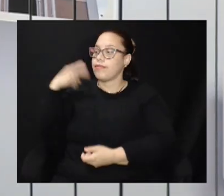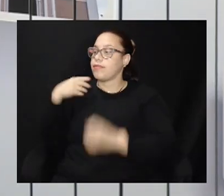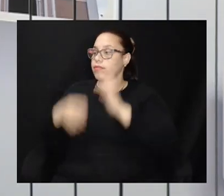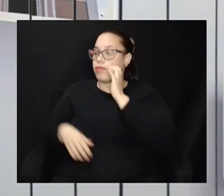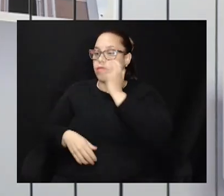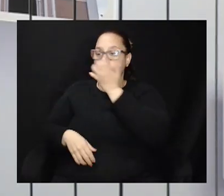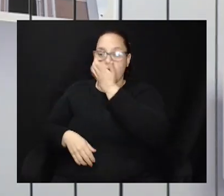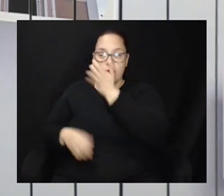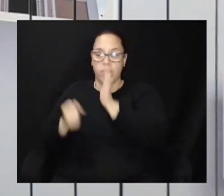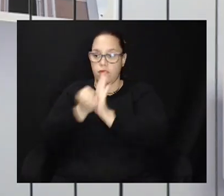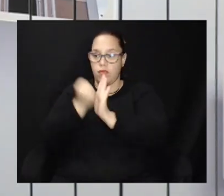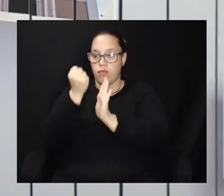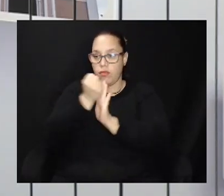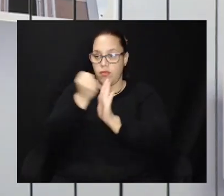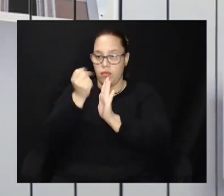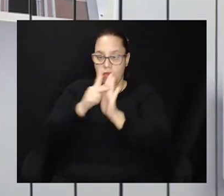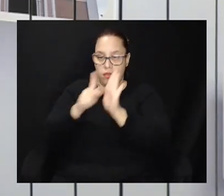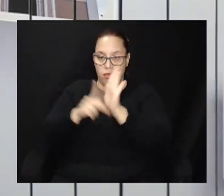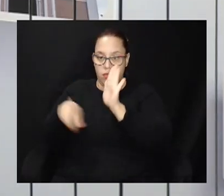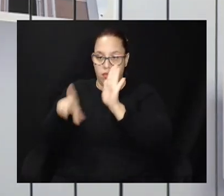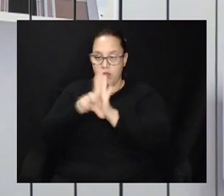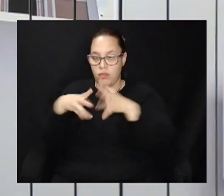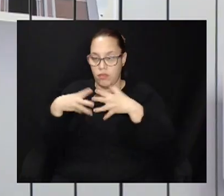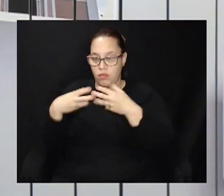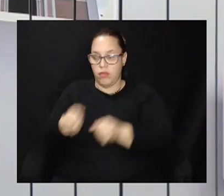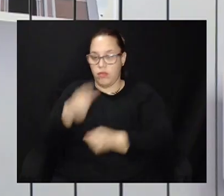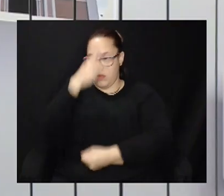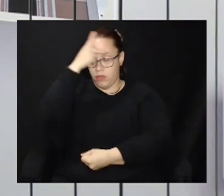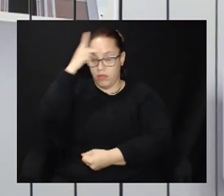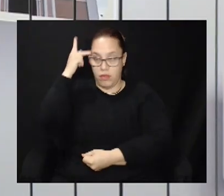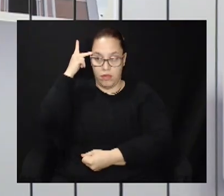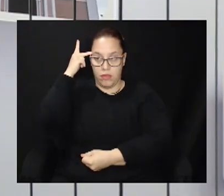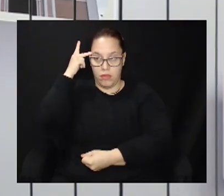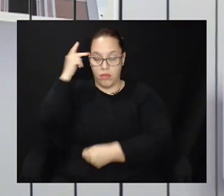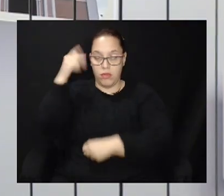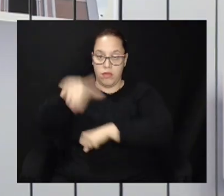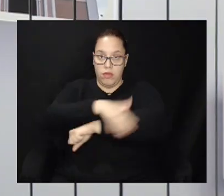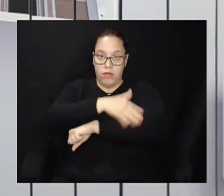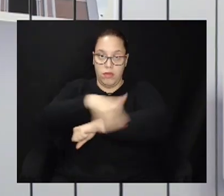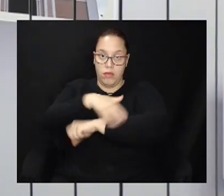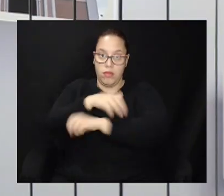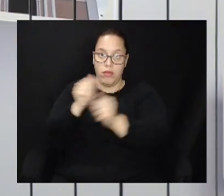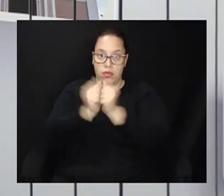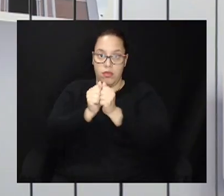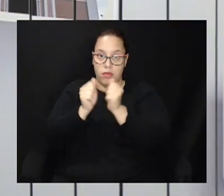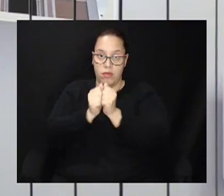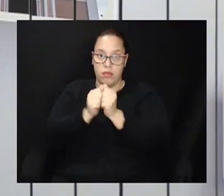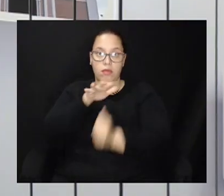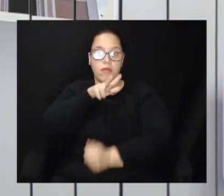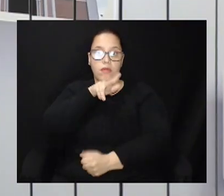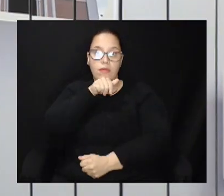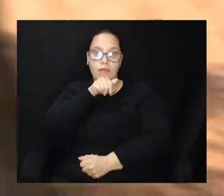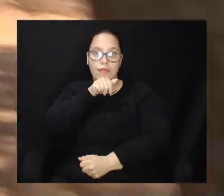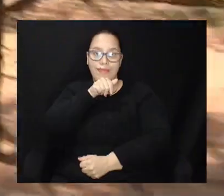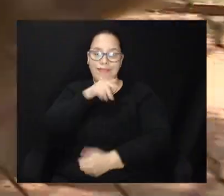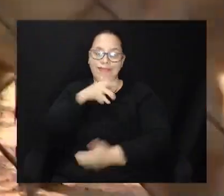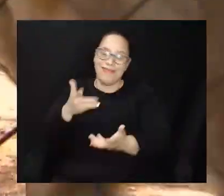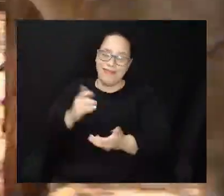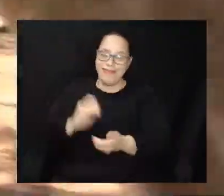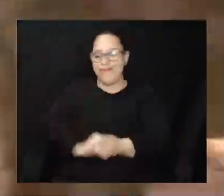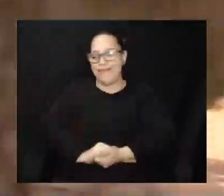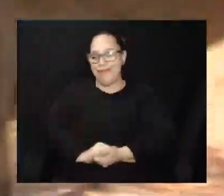projeto de lei para acolher pessoas em situação de rua juntamente com o companheiro de estimação.